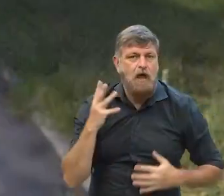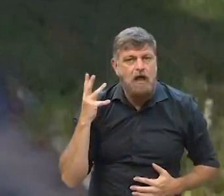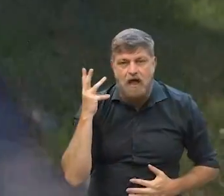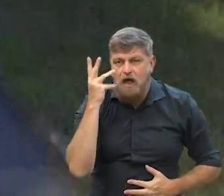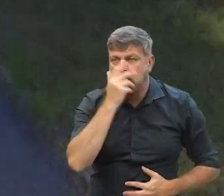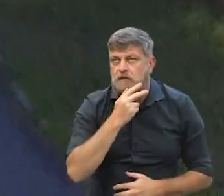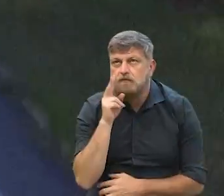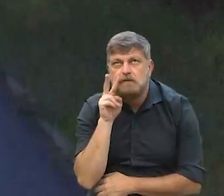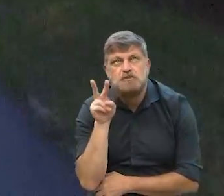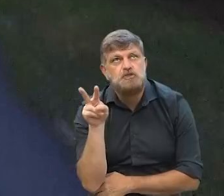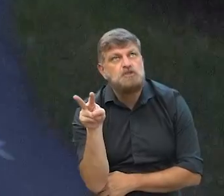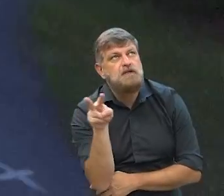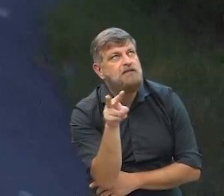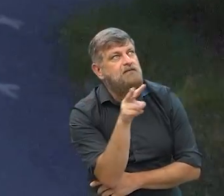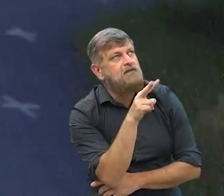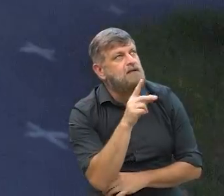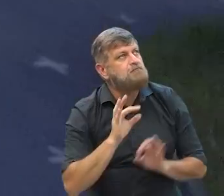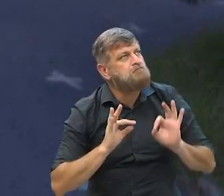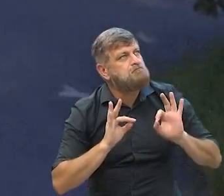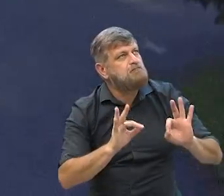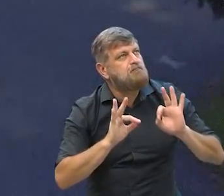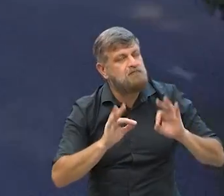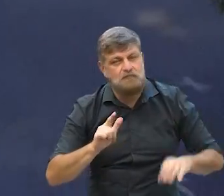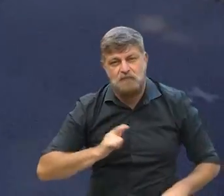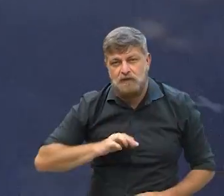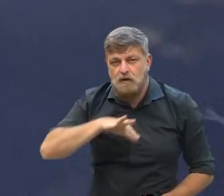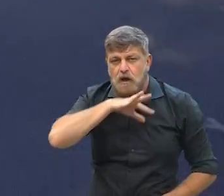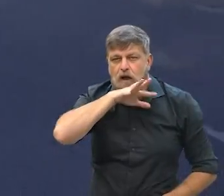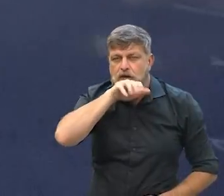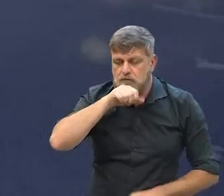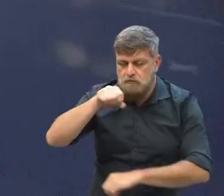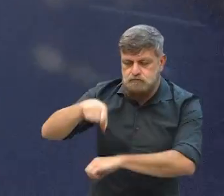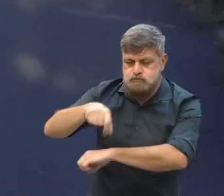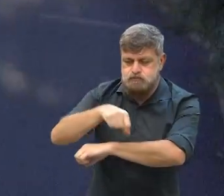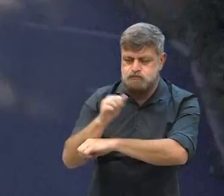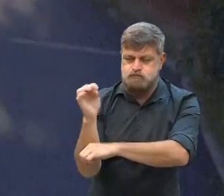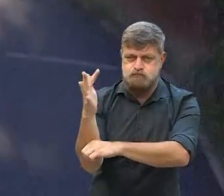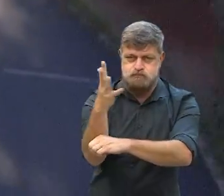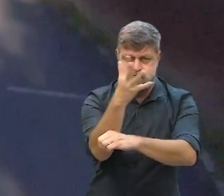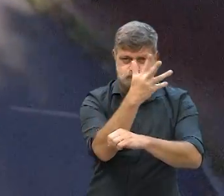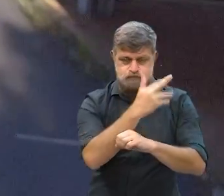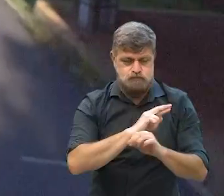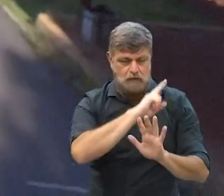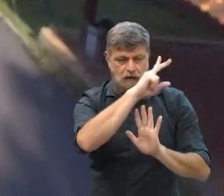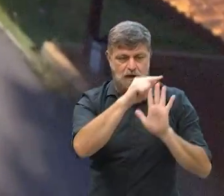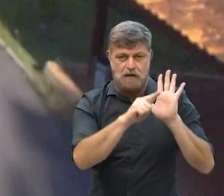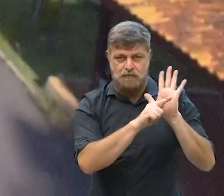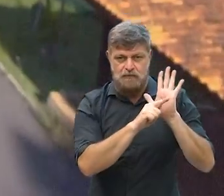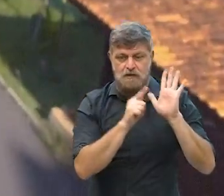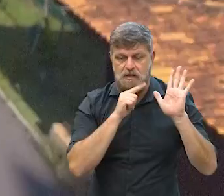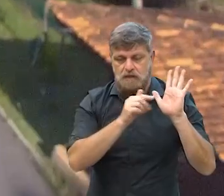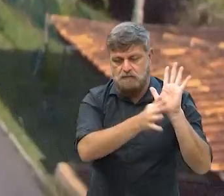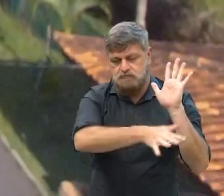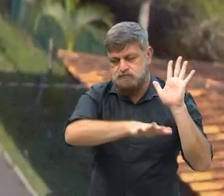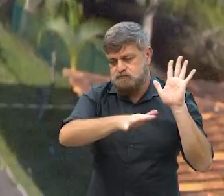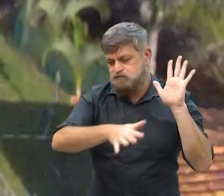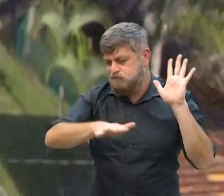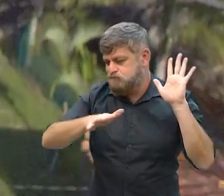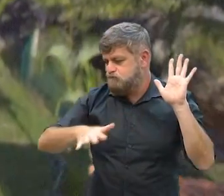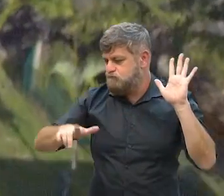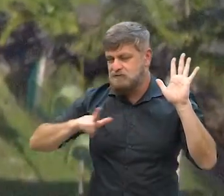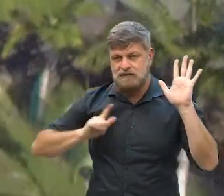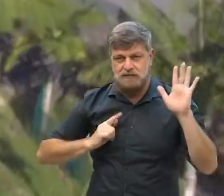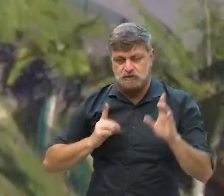gente vê, arborizado, com espécies nativas, né? A gente está dentro do bioma da Mata Atlântica, então todas as espécies que a